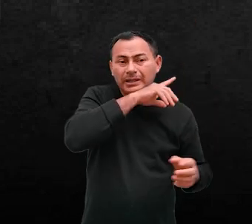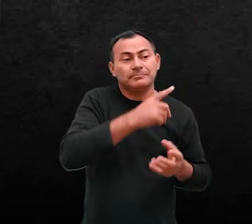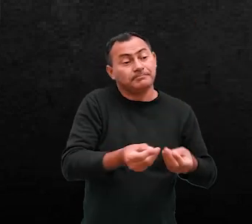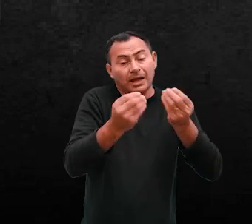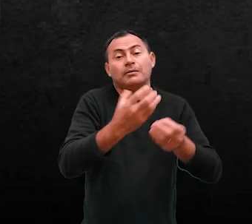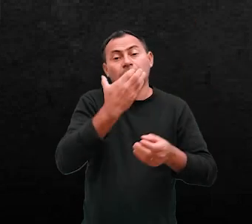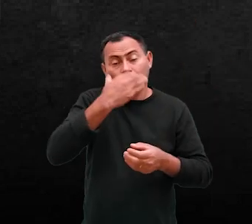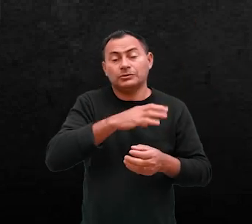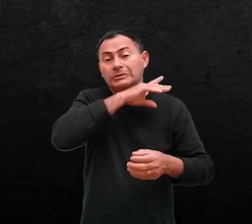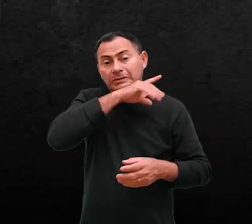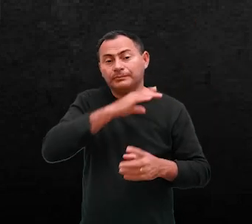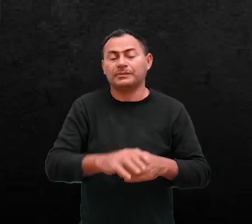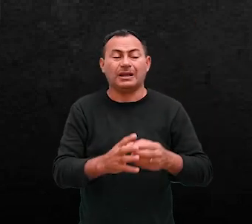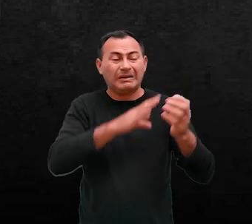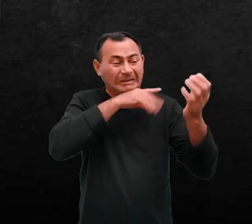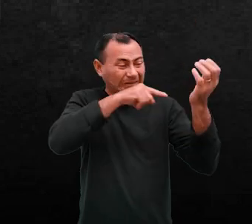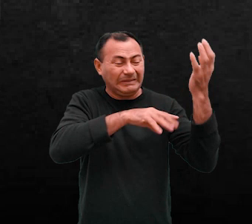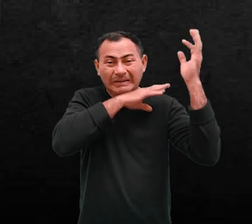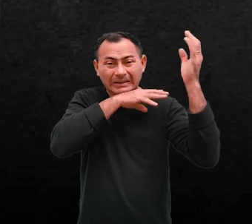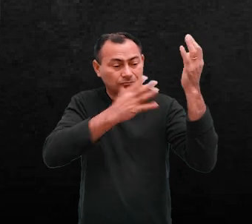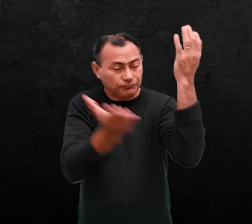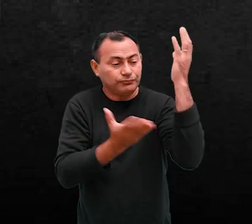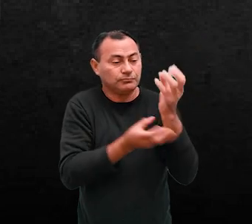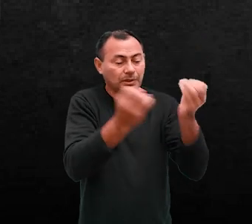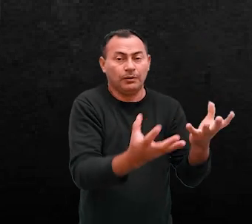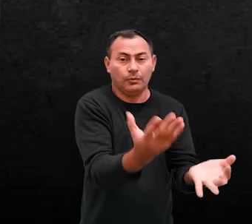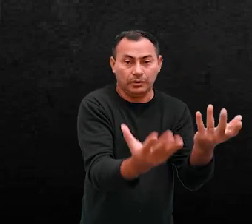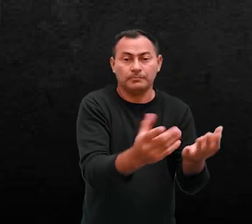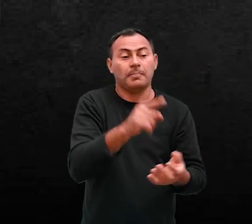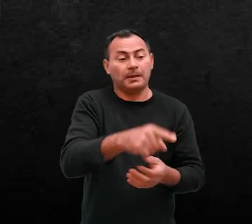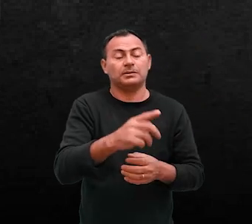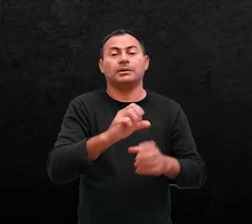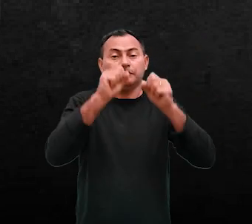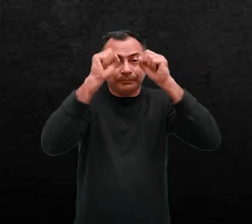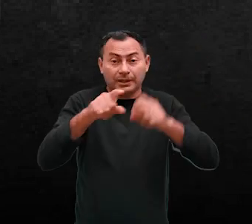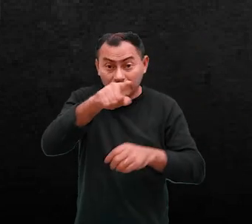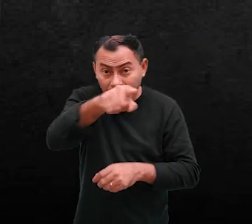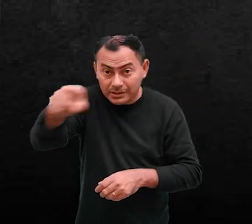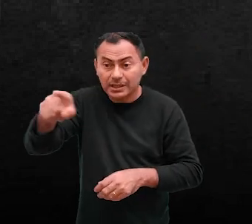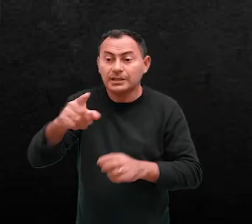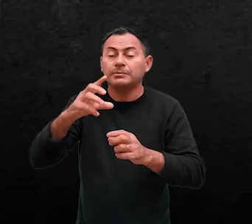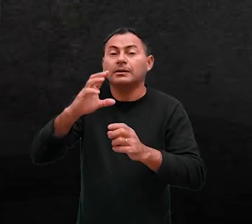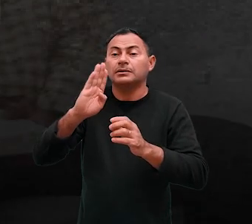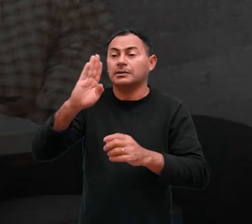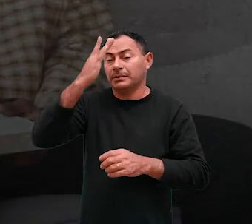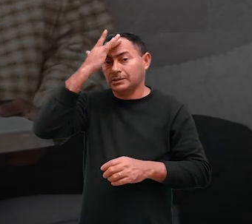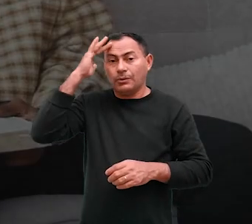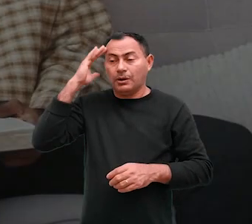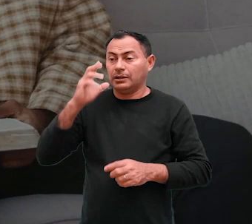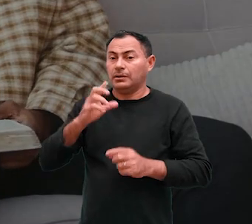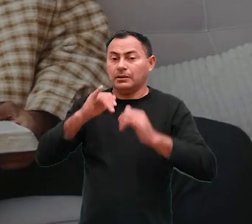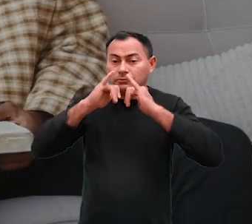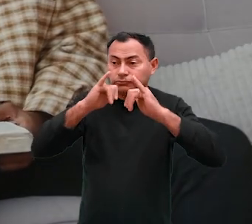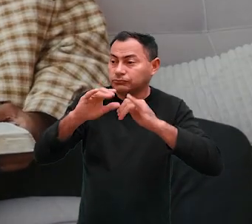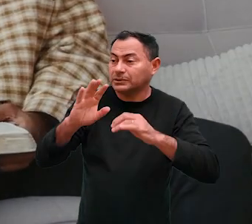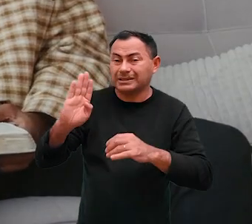produz bons frutos é cortada e lançada ao fogo. Assim, pelos seus frutos, vocês os reconhecerão. Acho